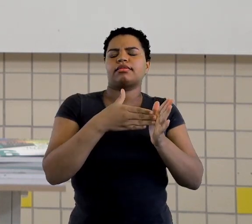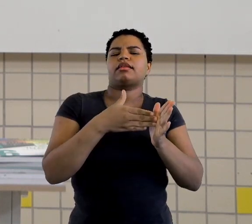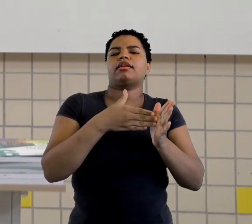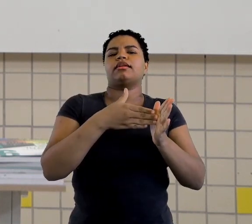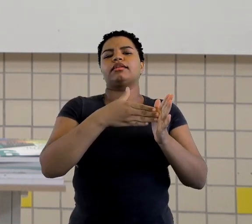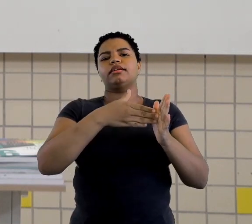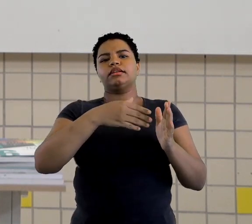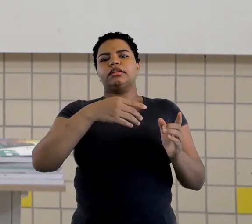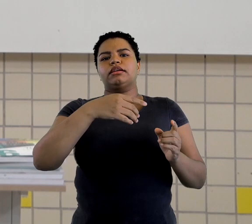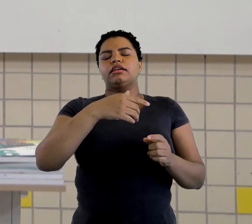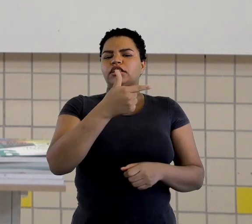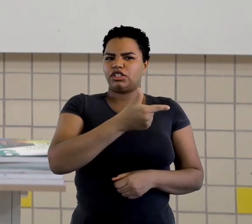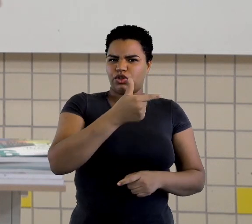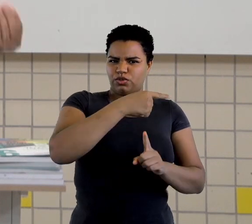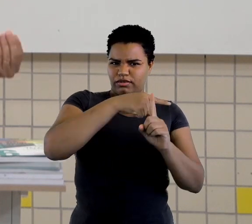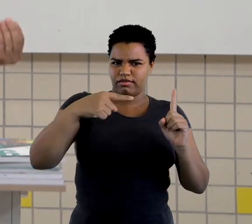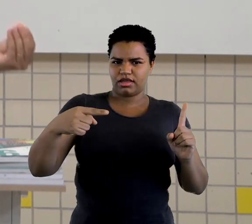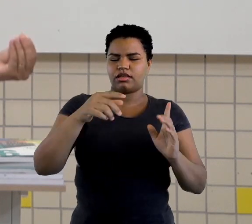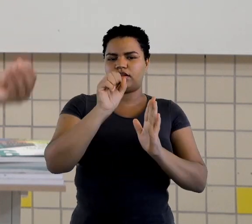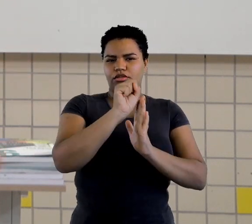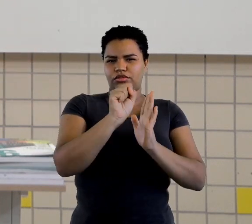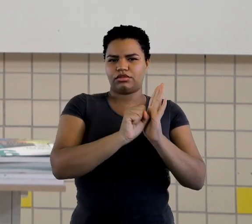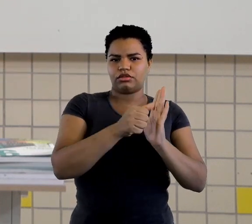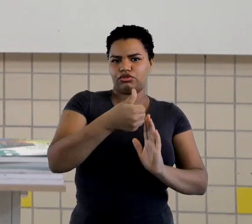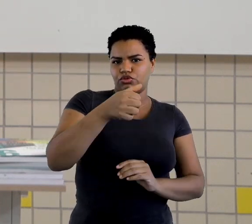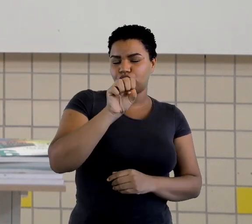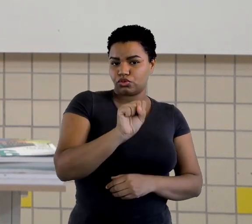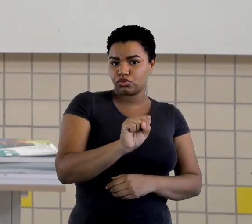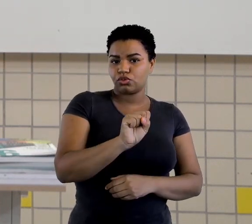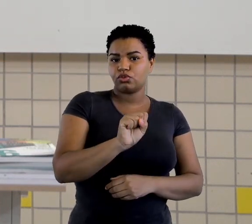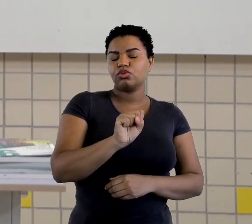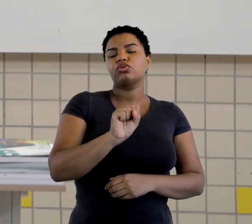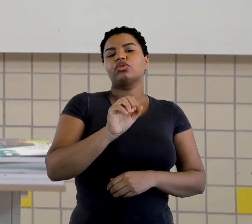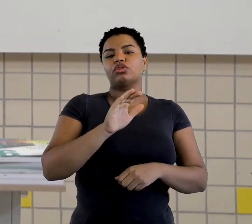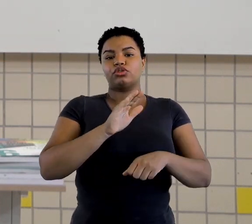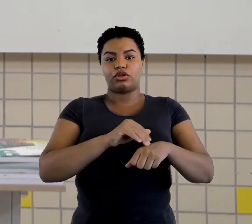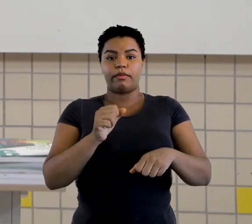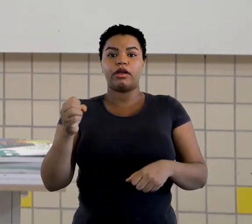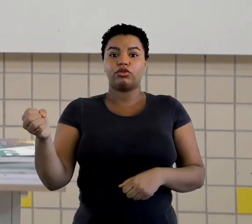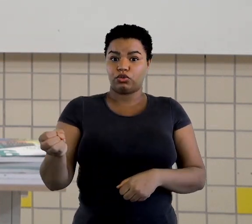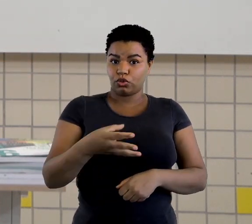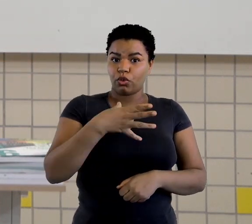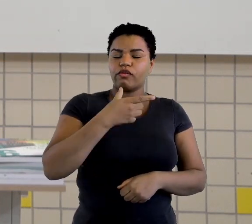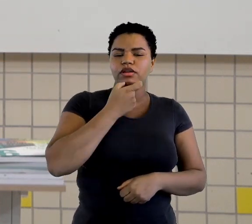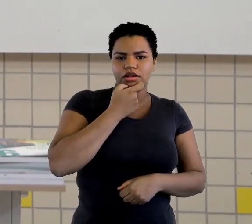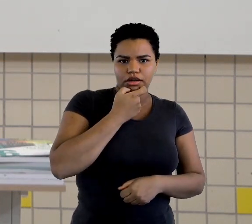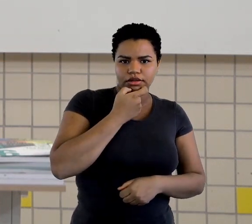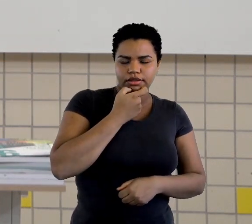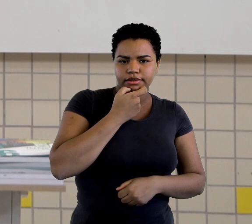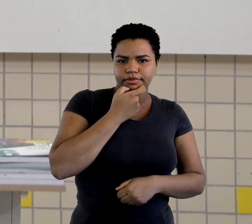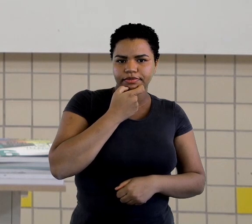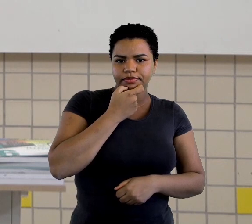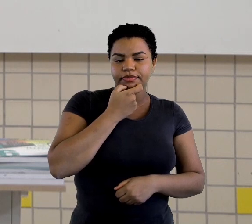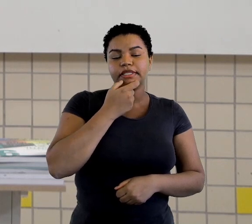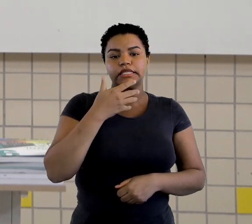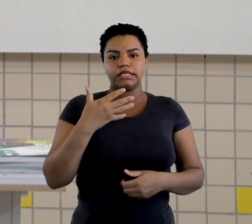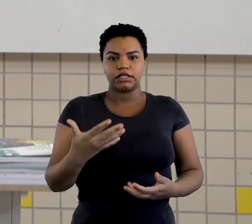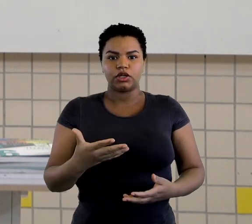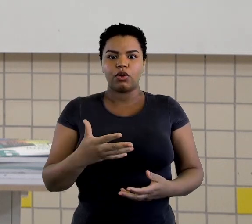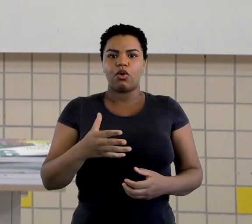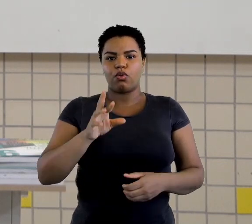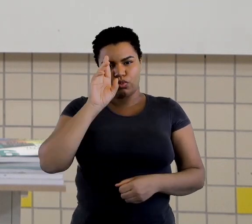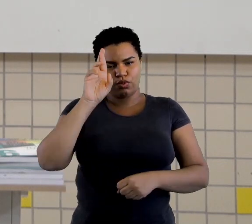XVIII, até a segunda metade do século XVIII, era chamado de Nova Inglaterra. Esses colonos